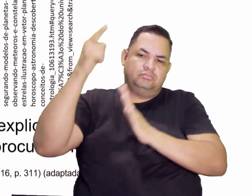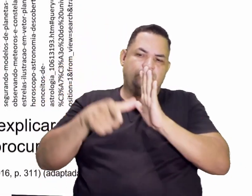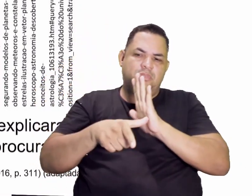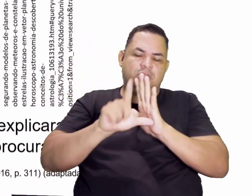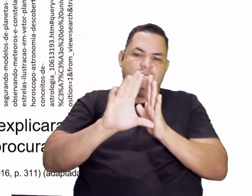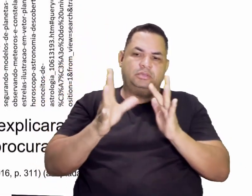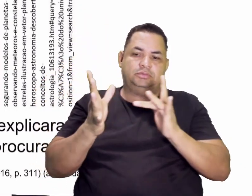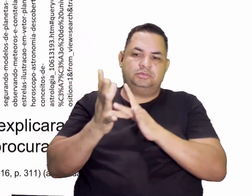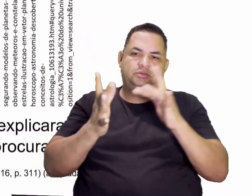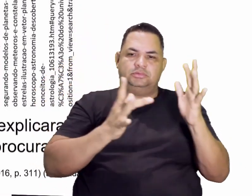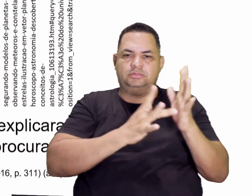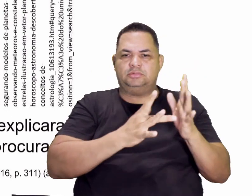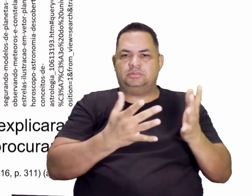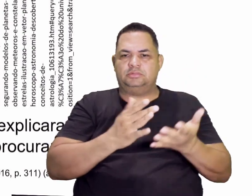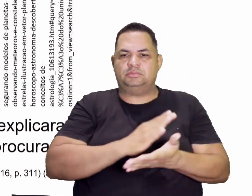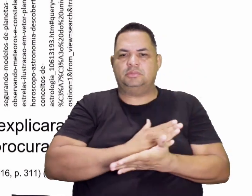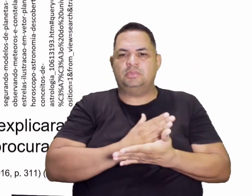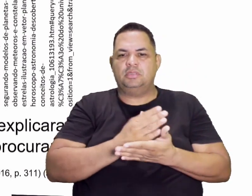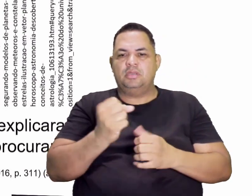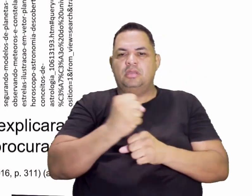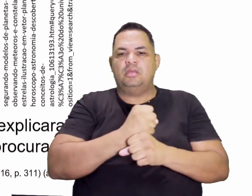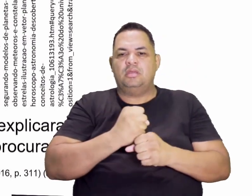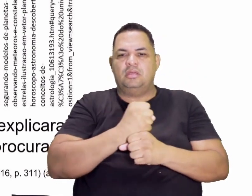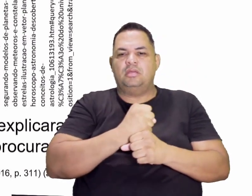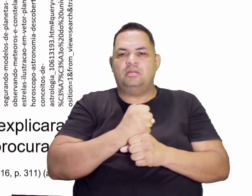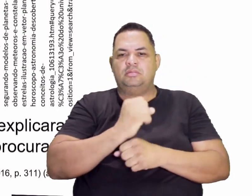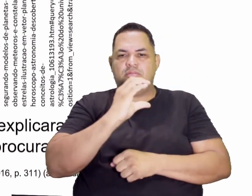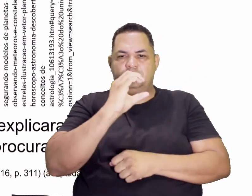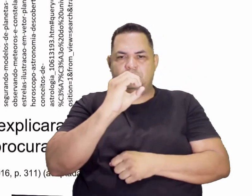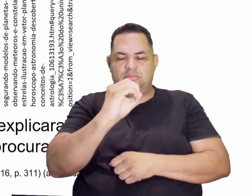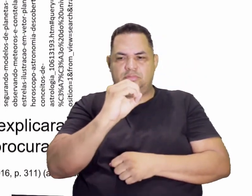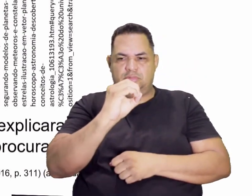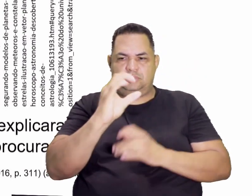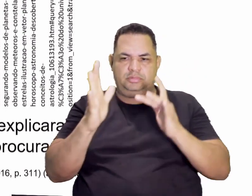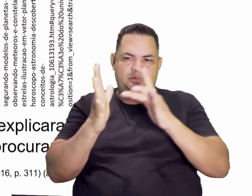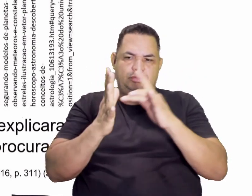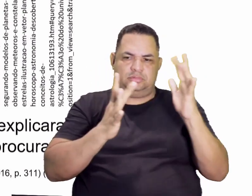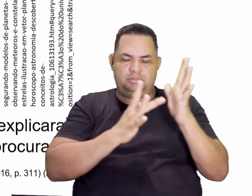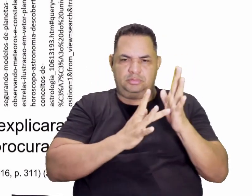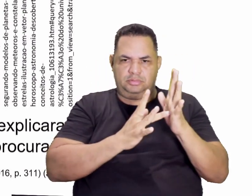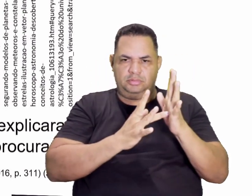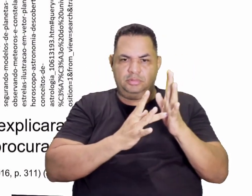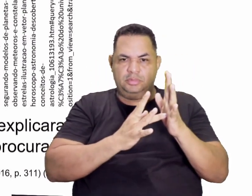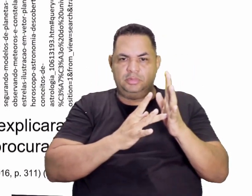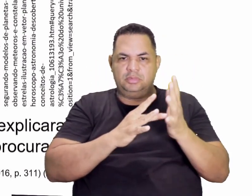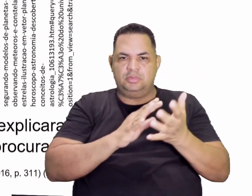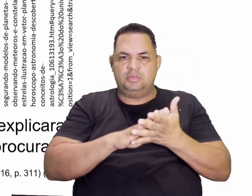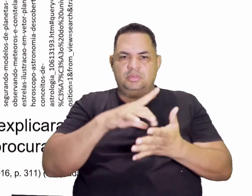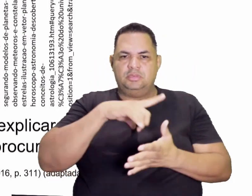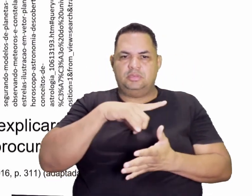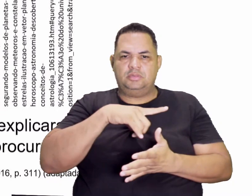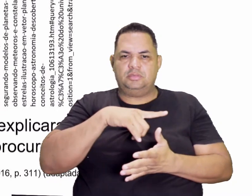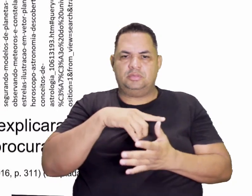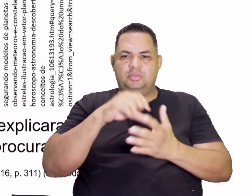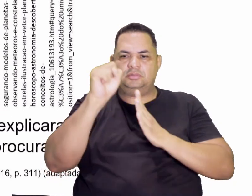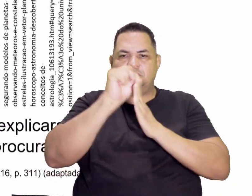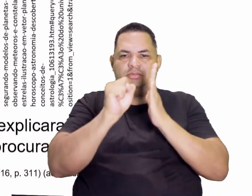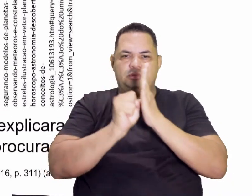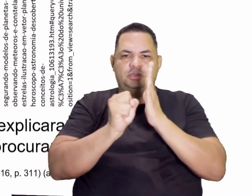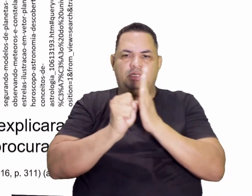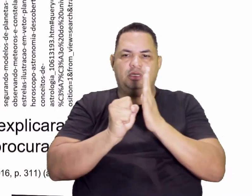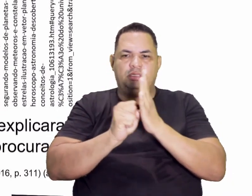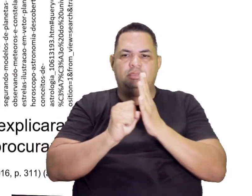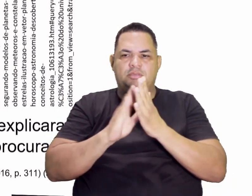né? Que é o ano 0, que é o ano de Jesus, né? Jesus Cristo. Aí aqui tem os séculos,